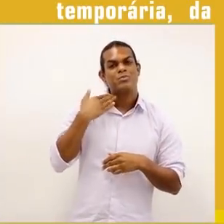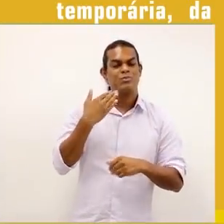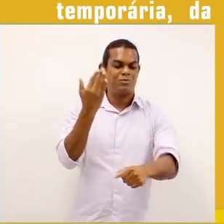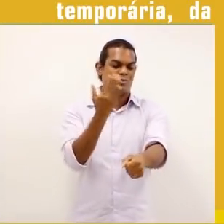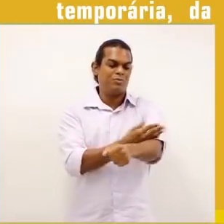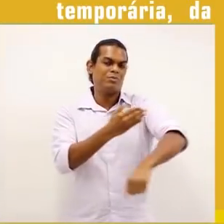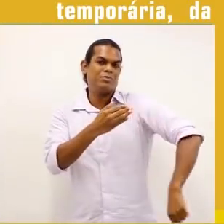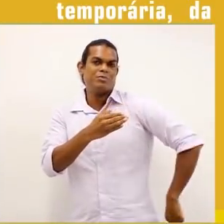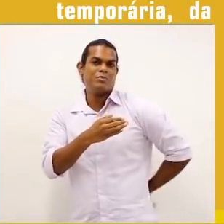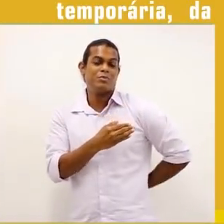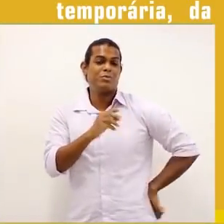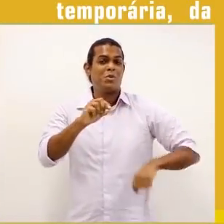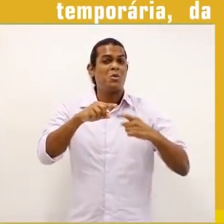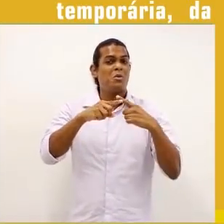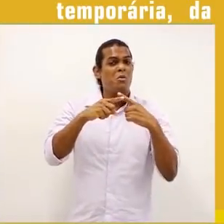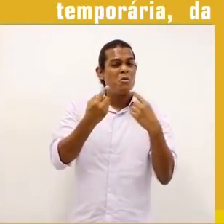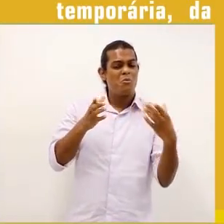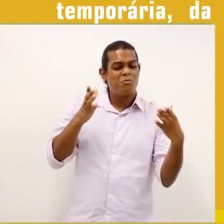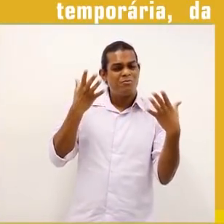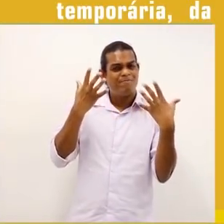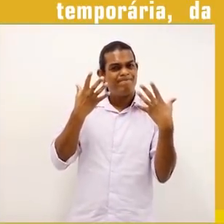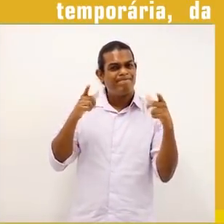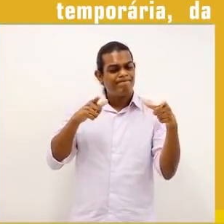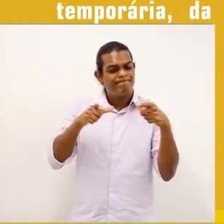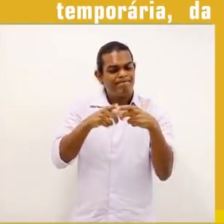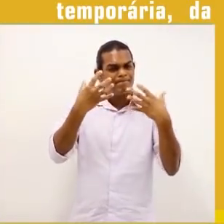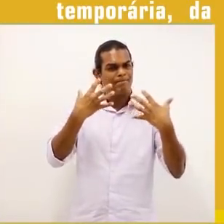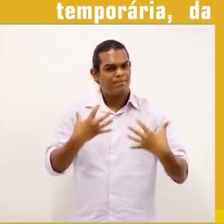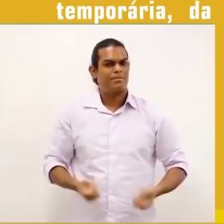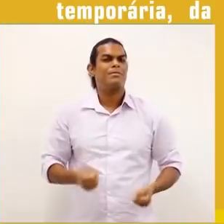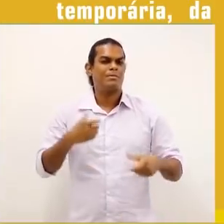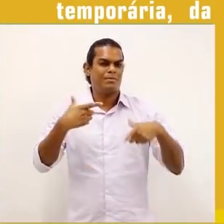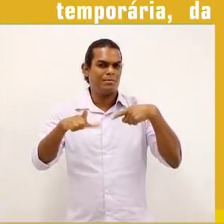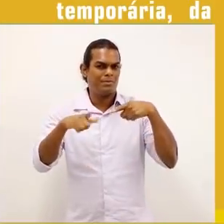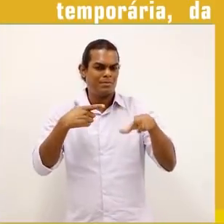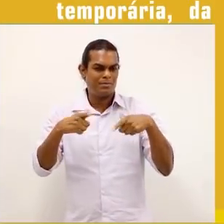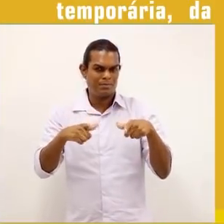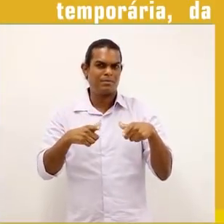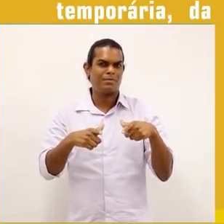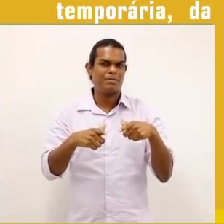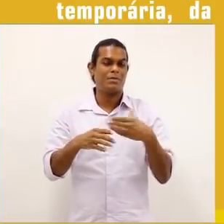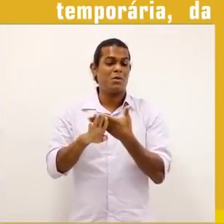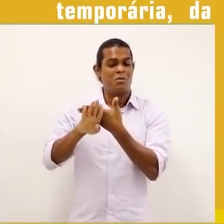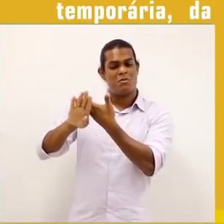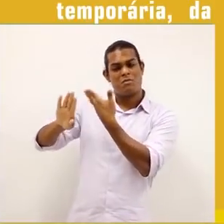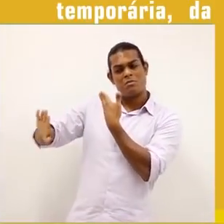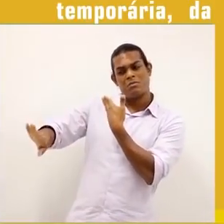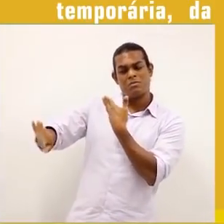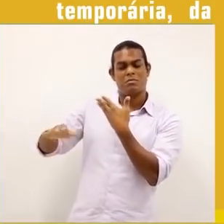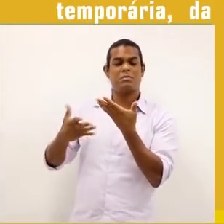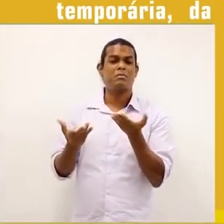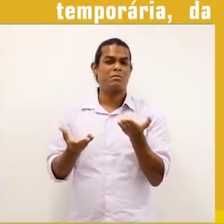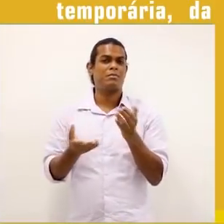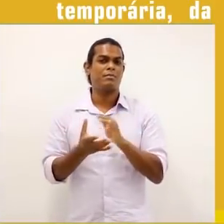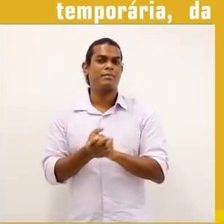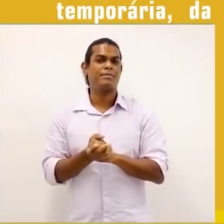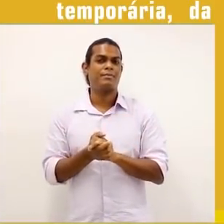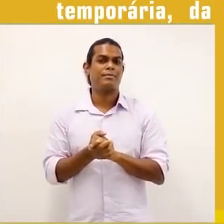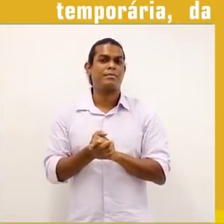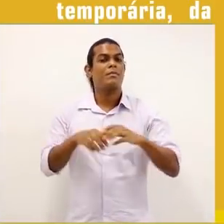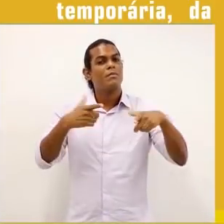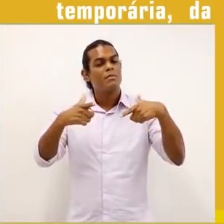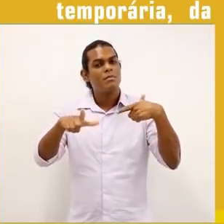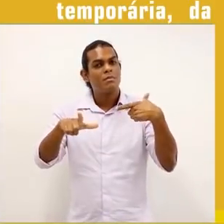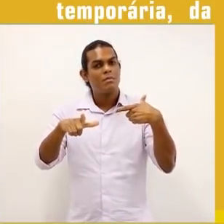redução permanente ou temporária da capacidade de trabalho. Então veja que nós temos elementos nessa definição. Primeiro, que o trabalho tem que